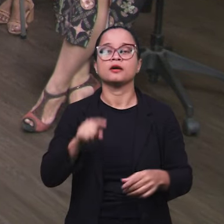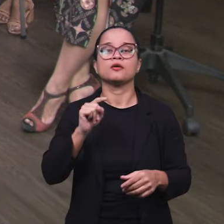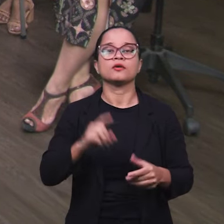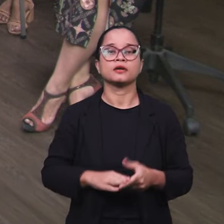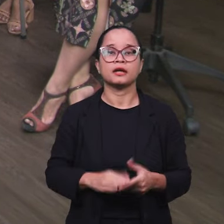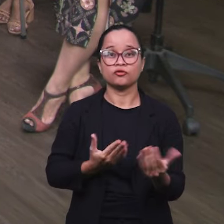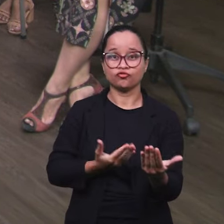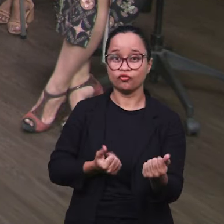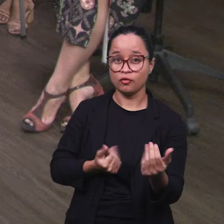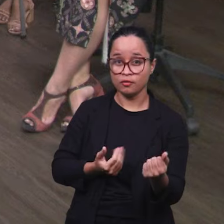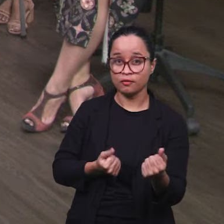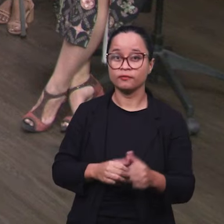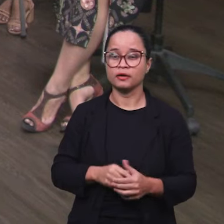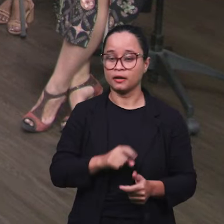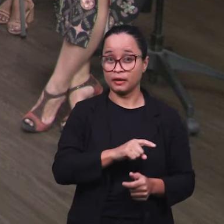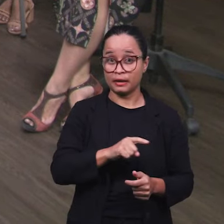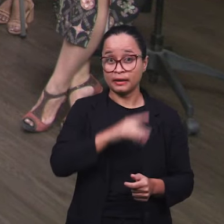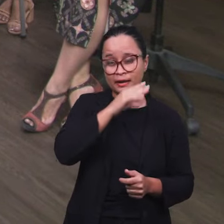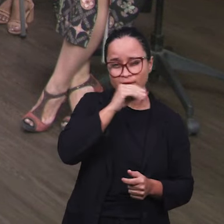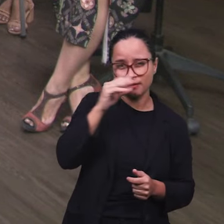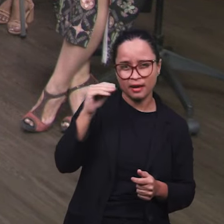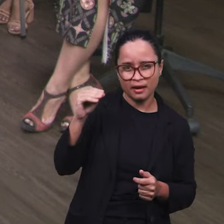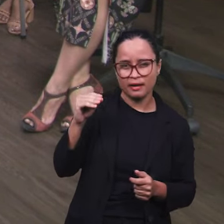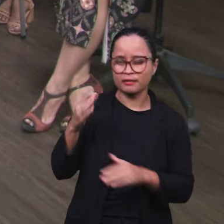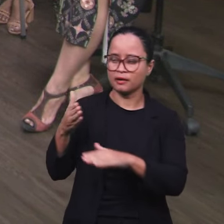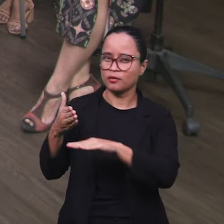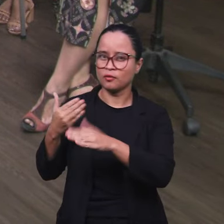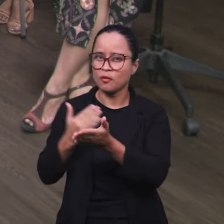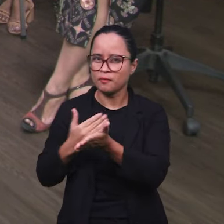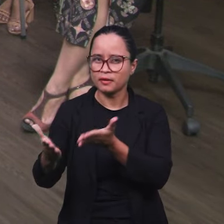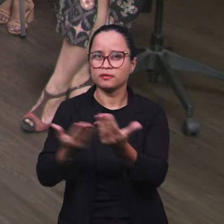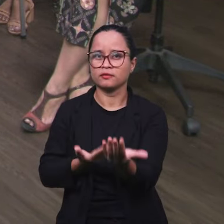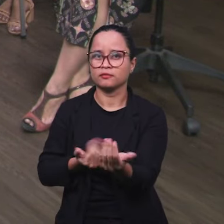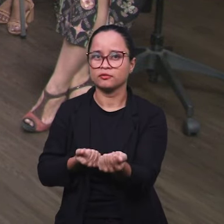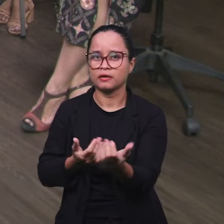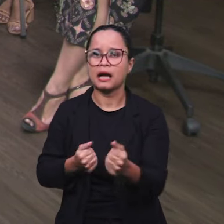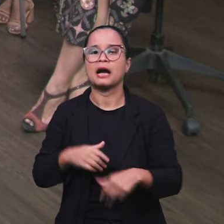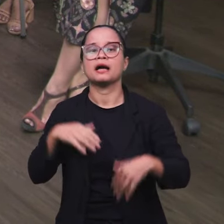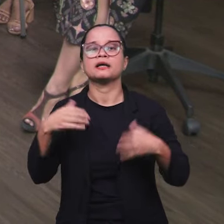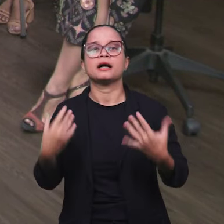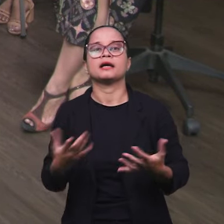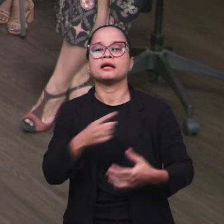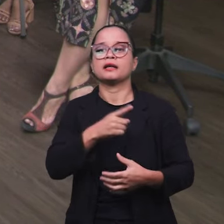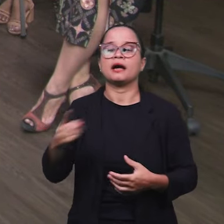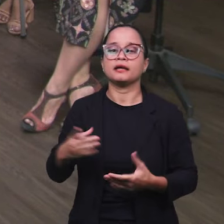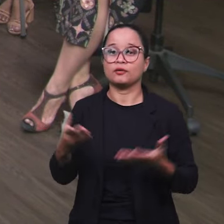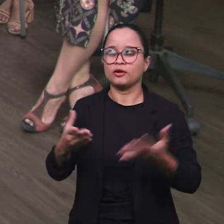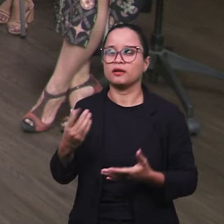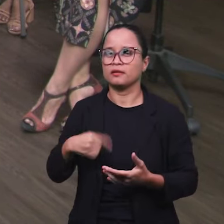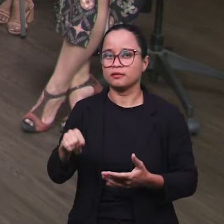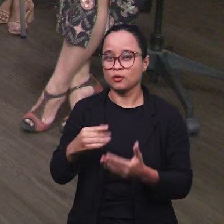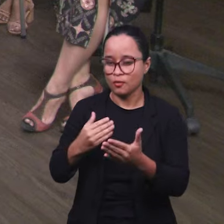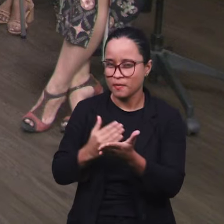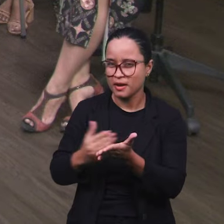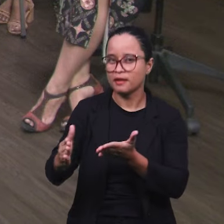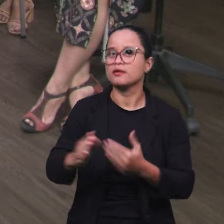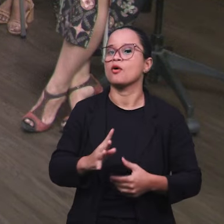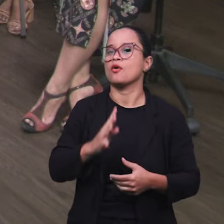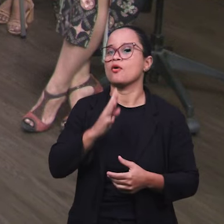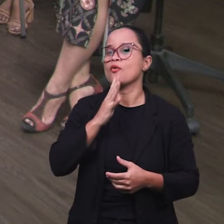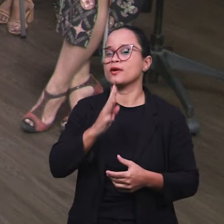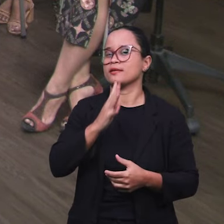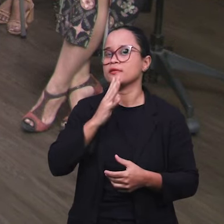entra para a juventude, ele sai da adolescência, ele passa aquele período quando come do fruto do conhecimento do bem e do mal,